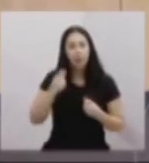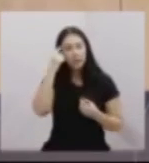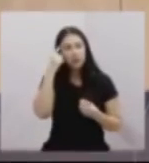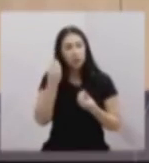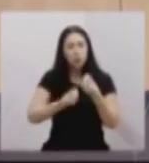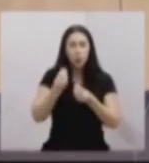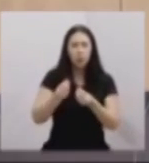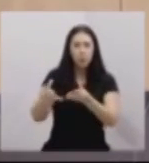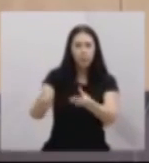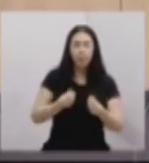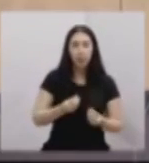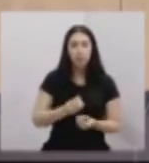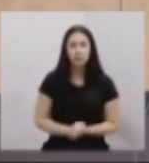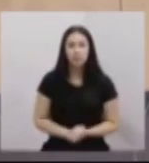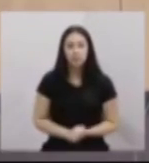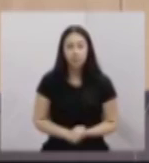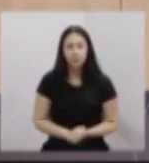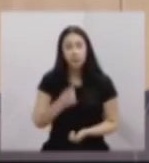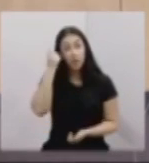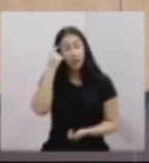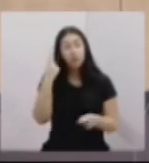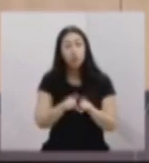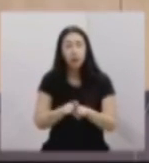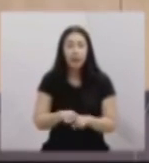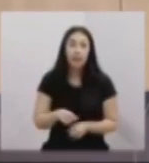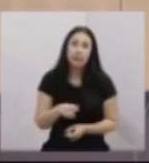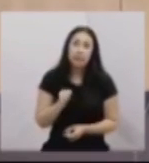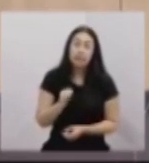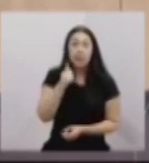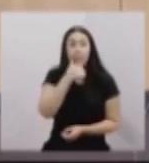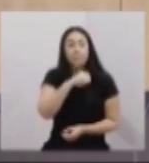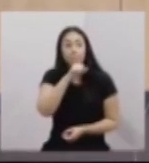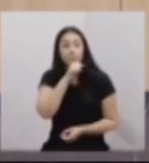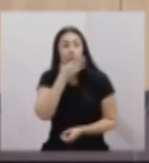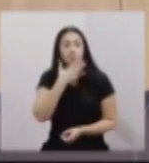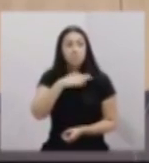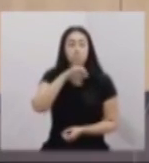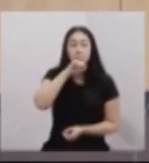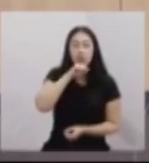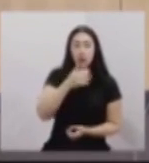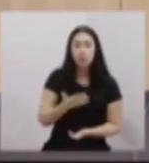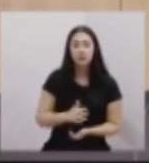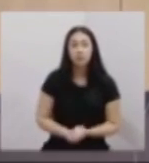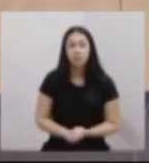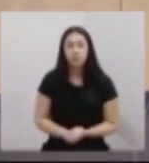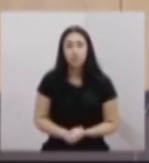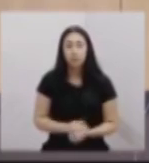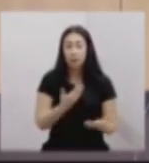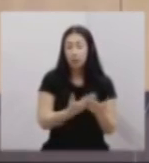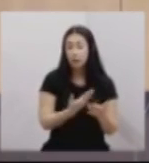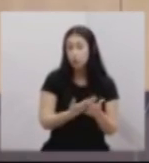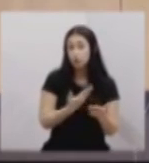marmitex? Pensou-se na hipótese de pais ou responsáveis legais de alunos da rede municipal que estudam em